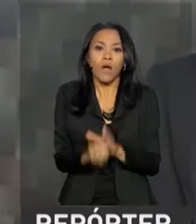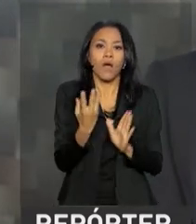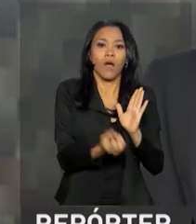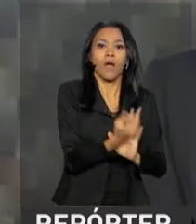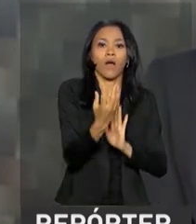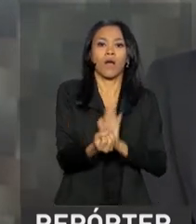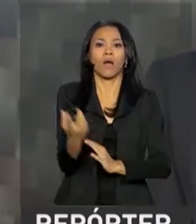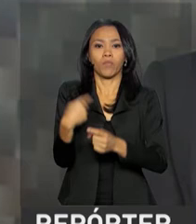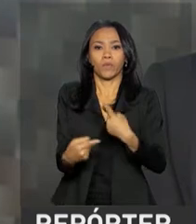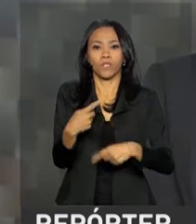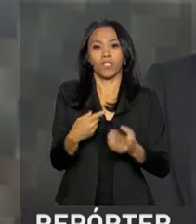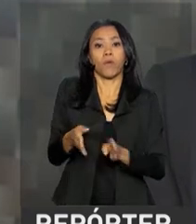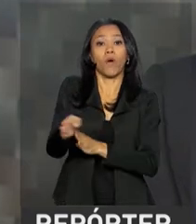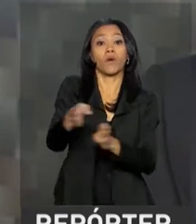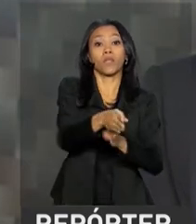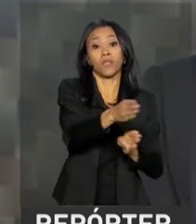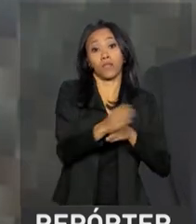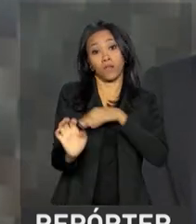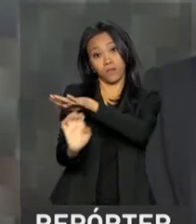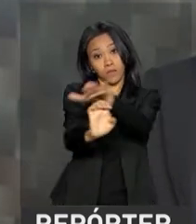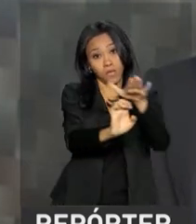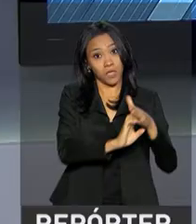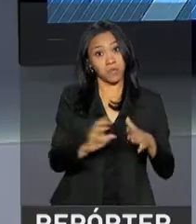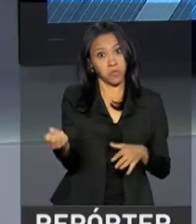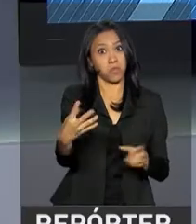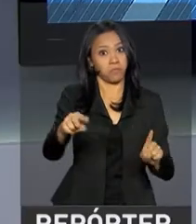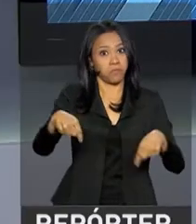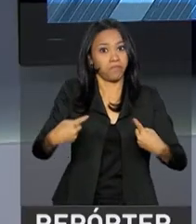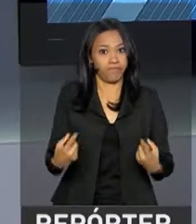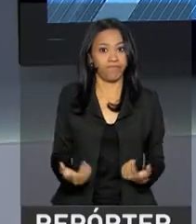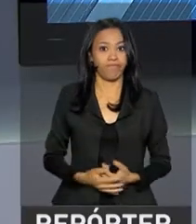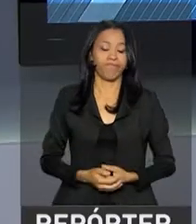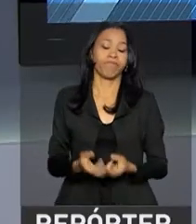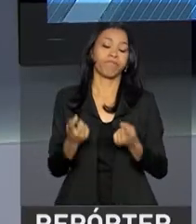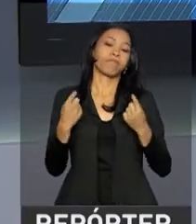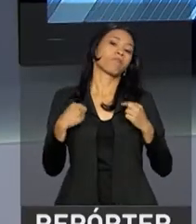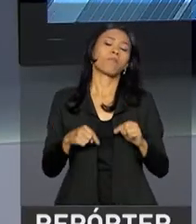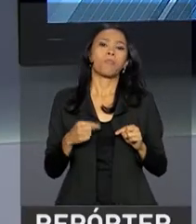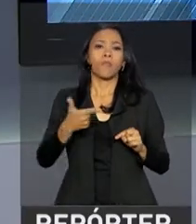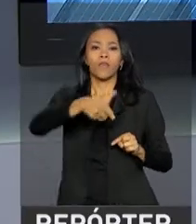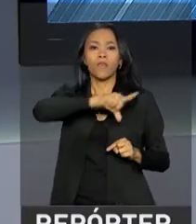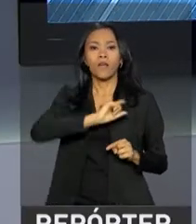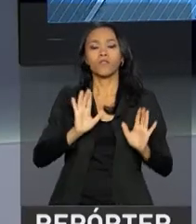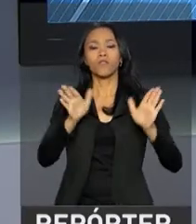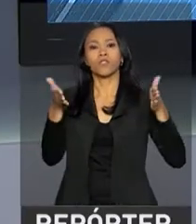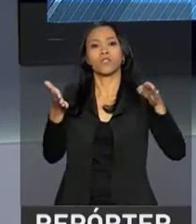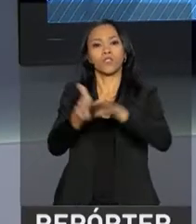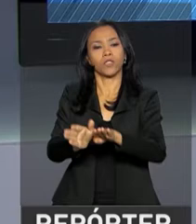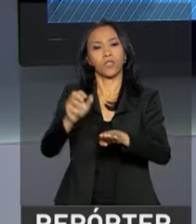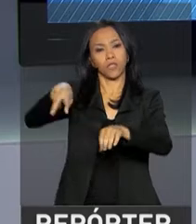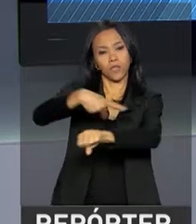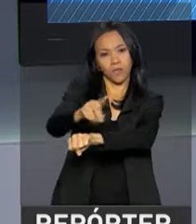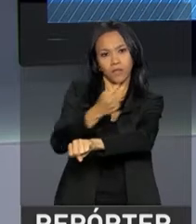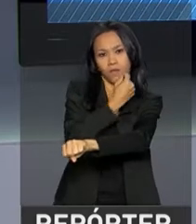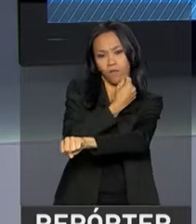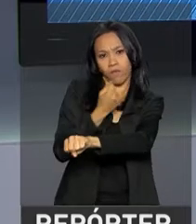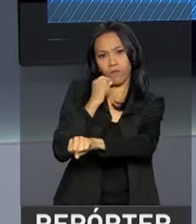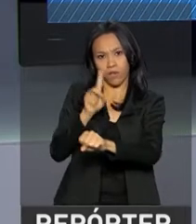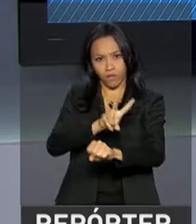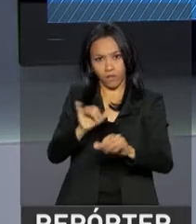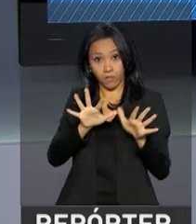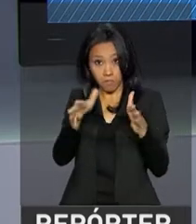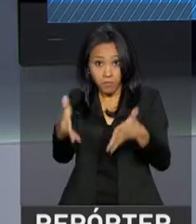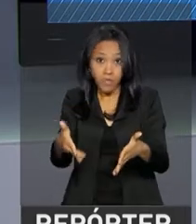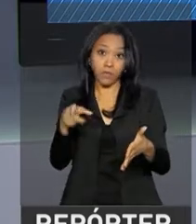para auxiliar as empresas a enfrentar este novo desafio e antes de chegar à davos na suíça onde participaria do fórum econômico